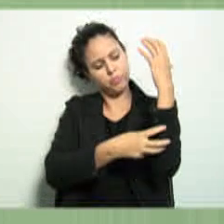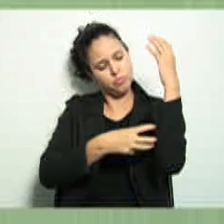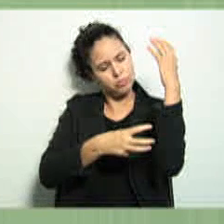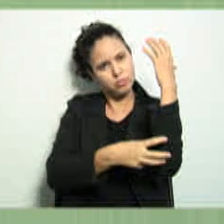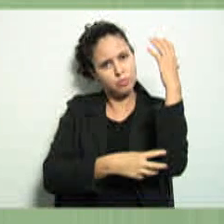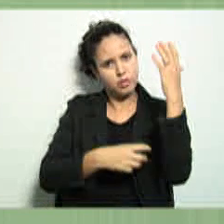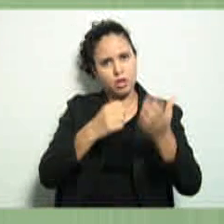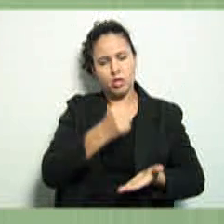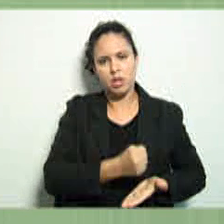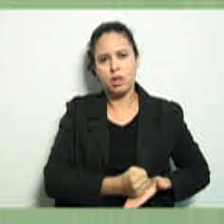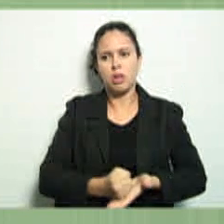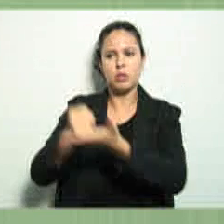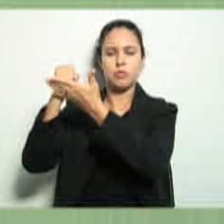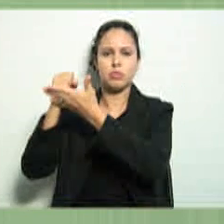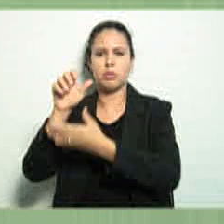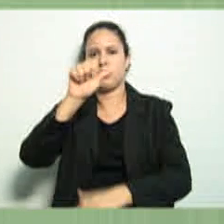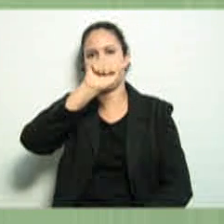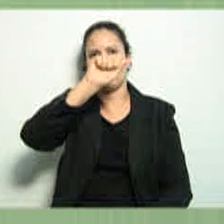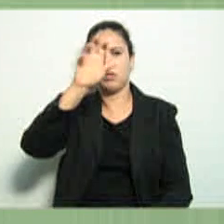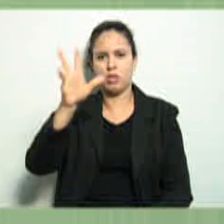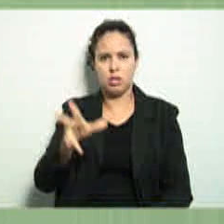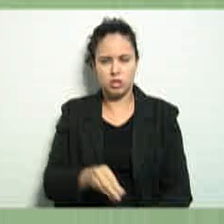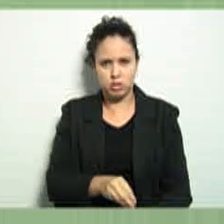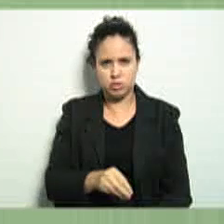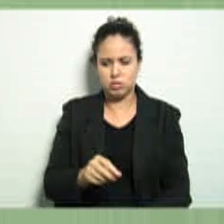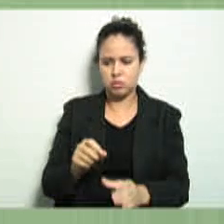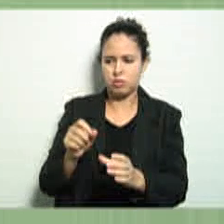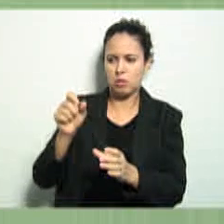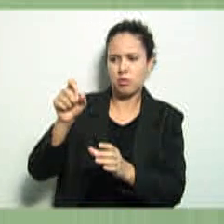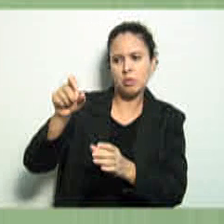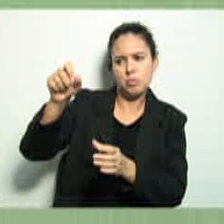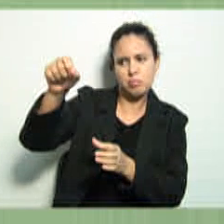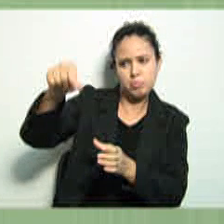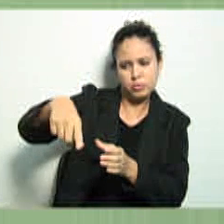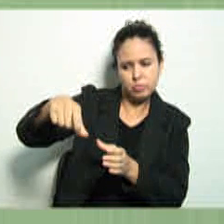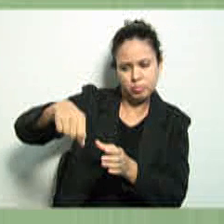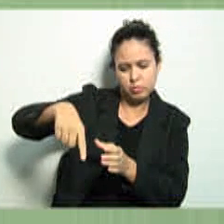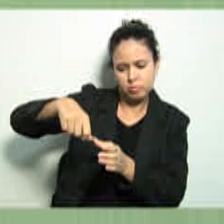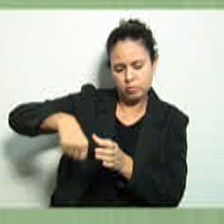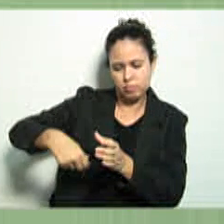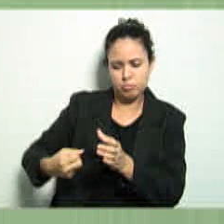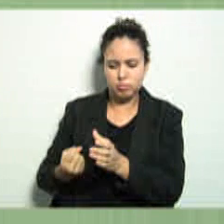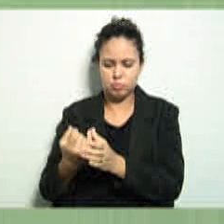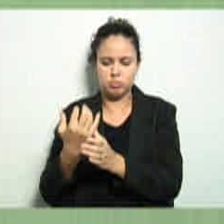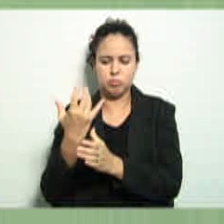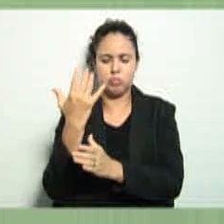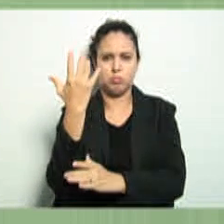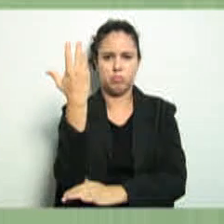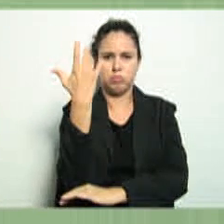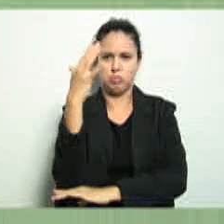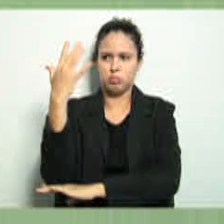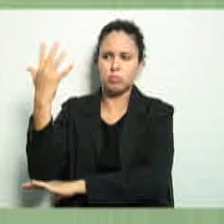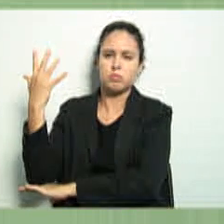Foram plantadas em Singapura, Malásia e Ceilão. Assim como nós no Brasil fomos colônia portuguesa,